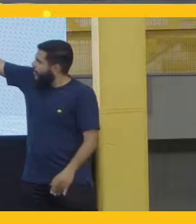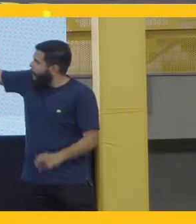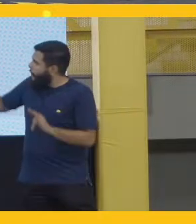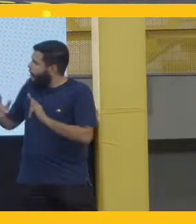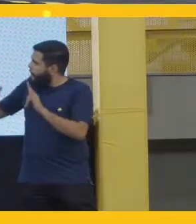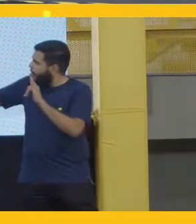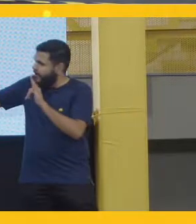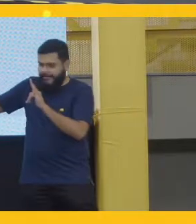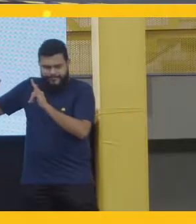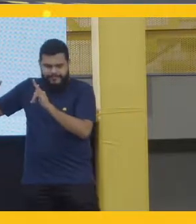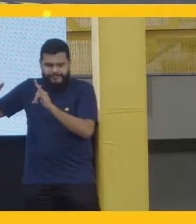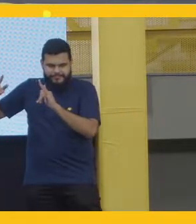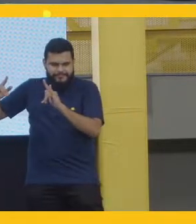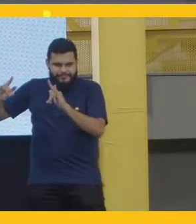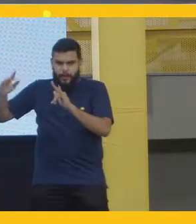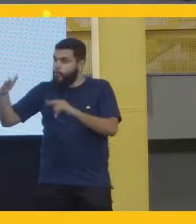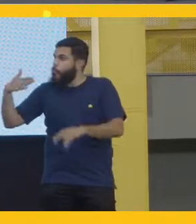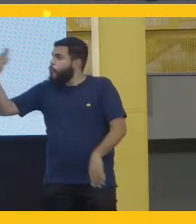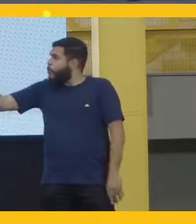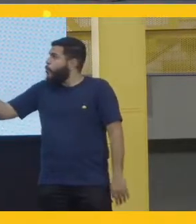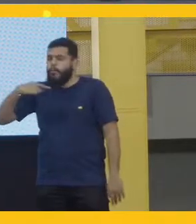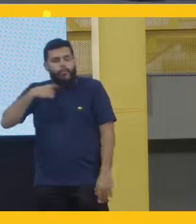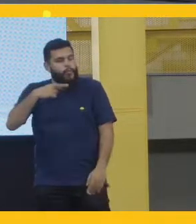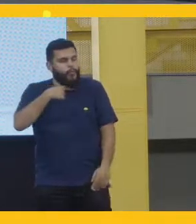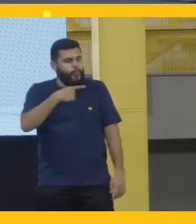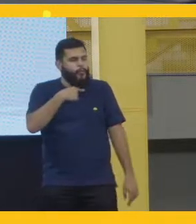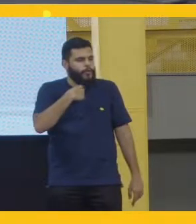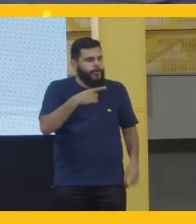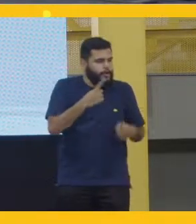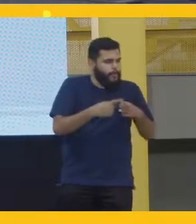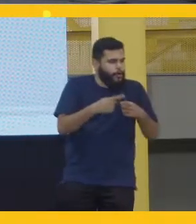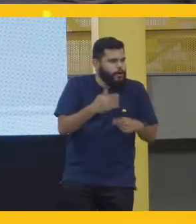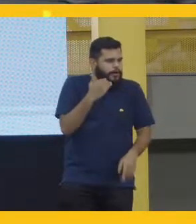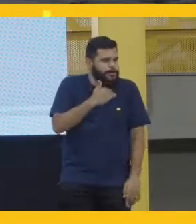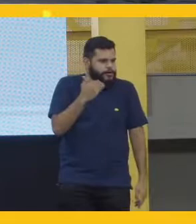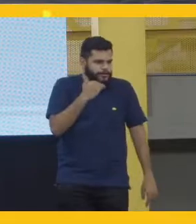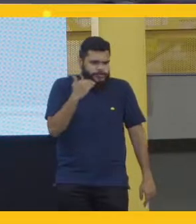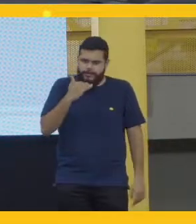refletida com nitidez no capô. Como já dizia